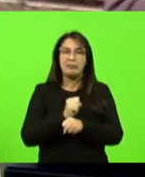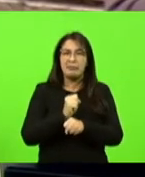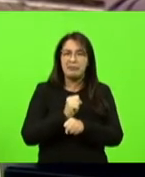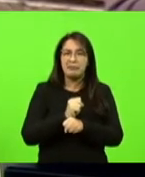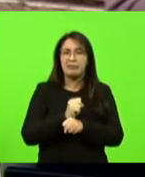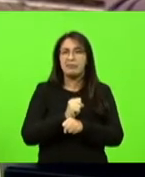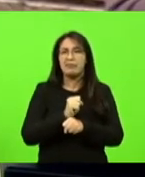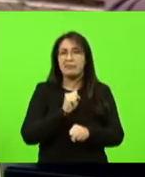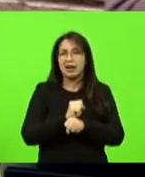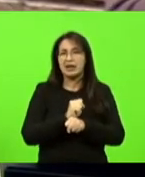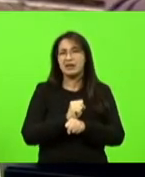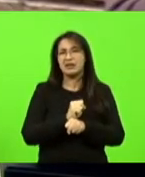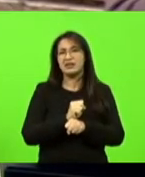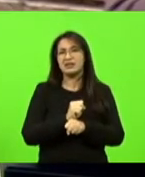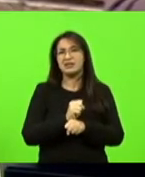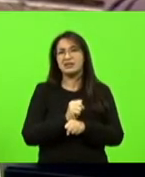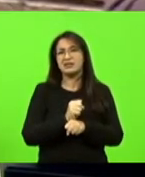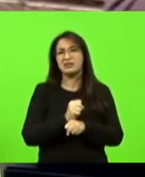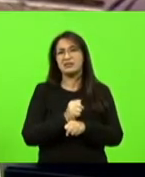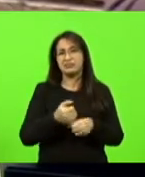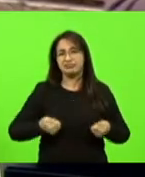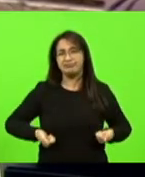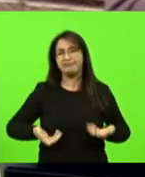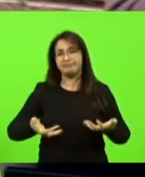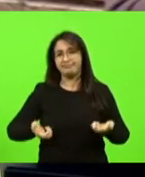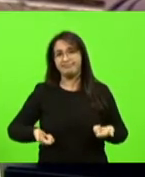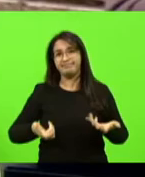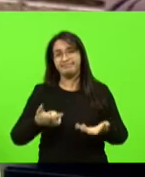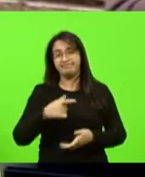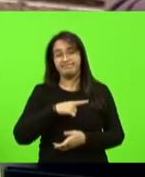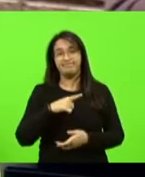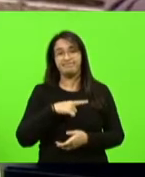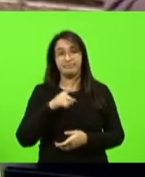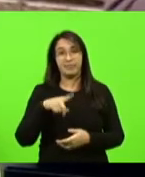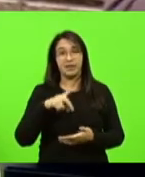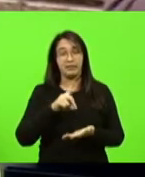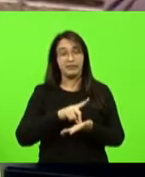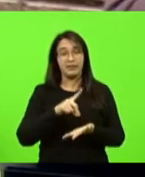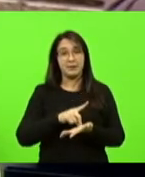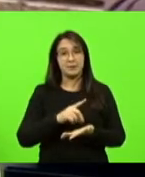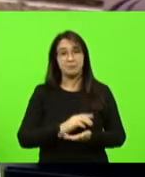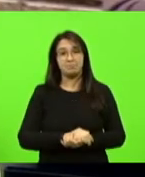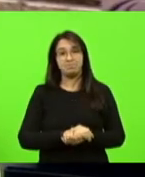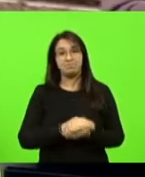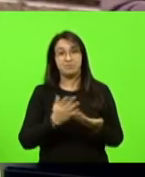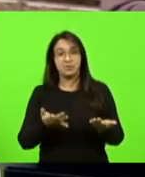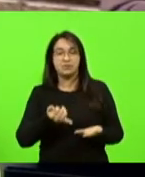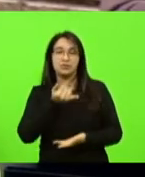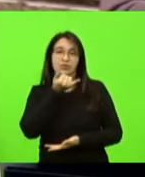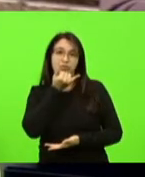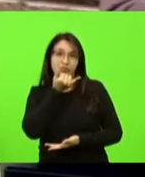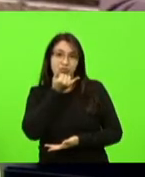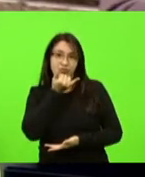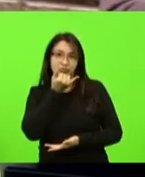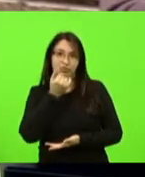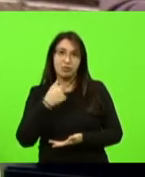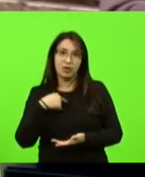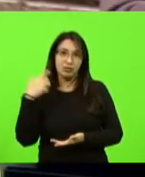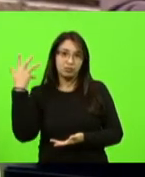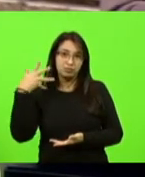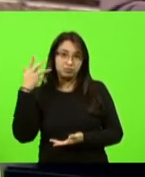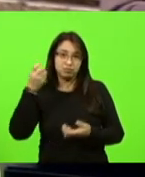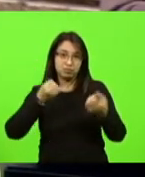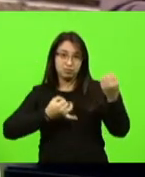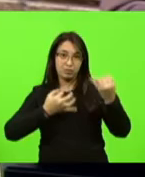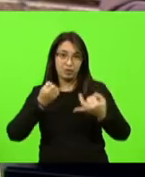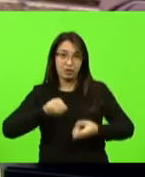custar dinheiro. Essa é a verdade. Então, desculpe o meu desabafo, senhor presidente, mas nós